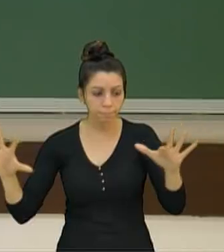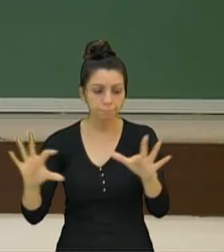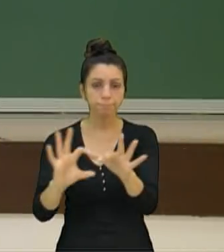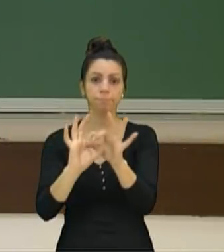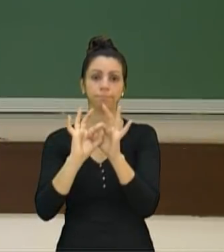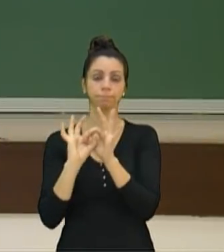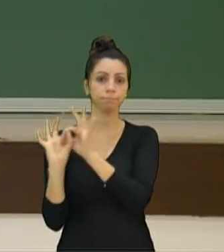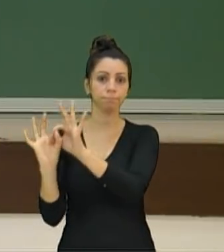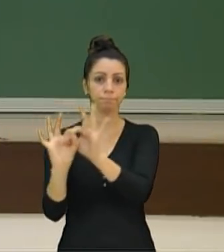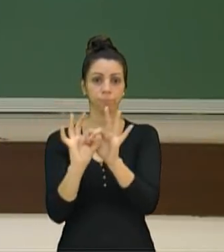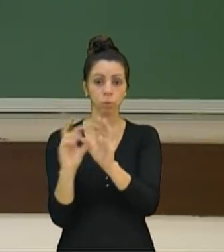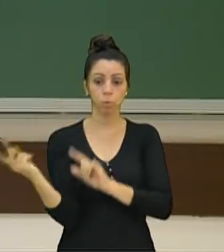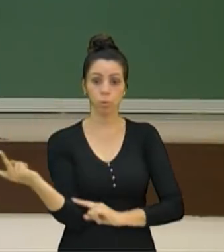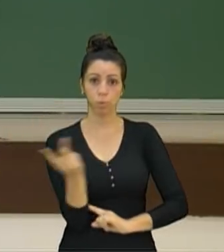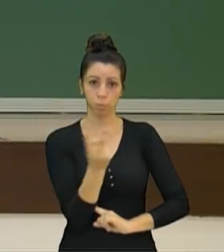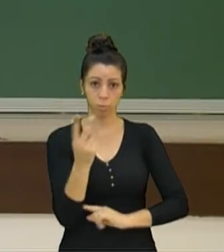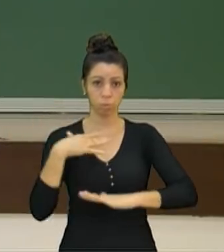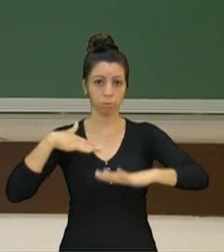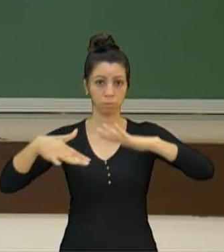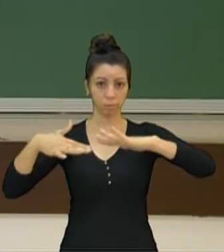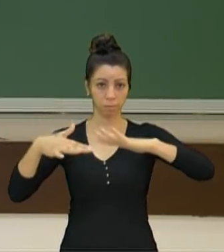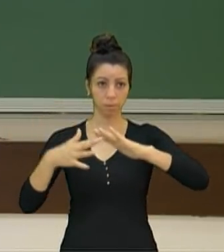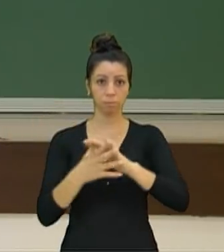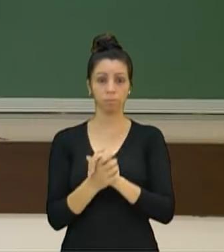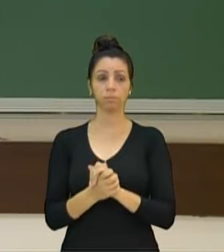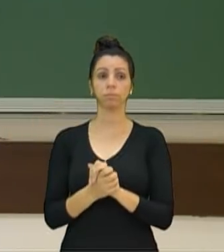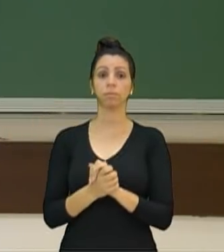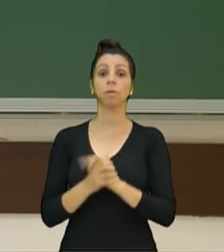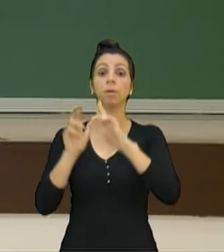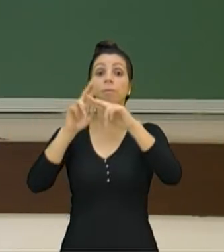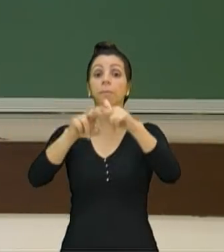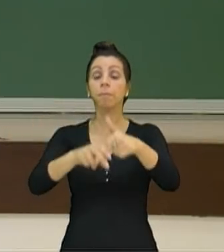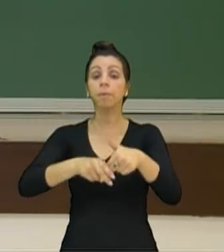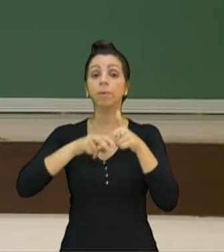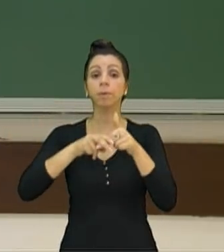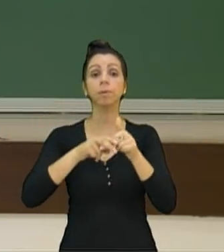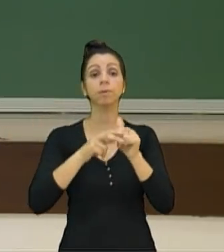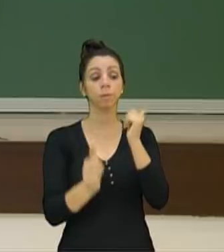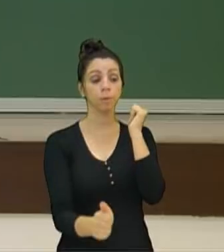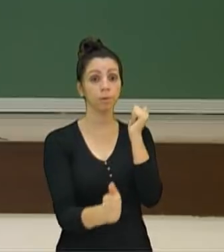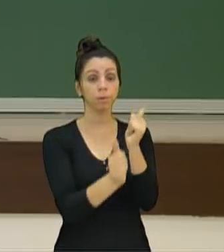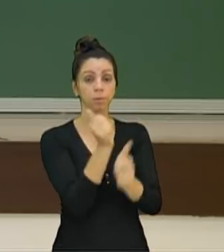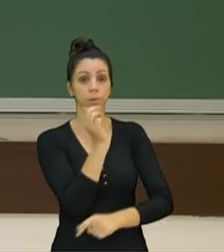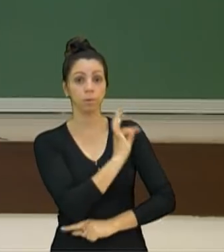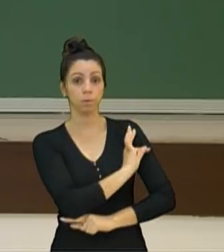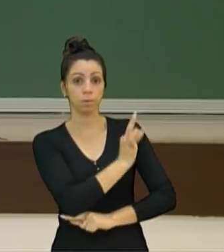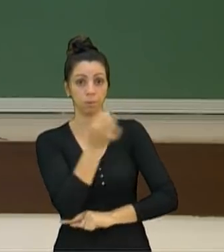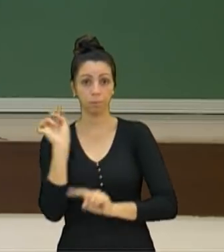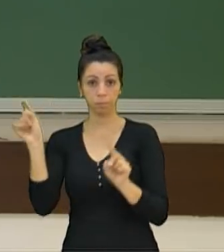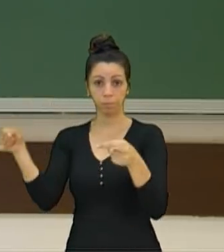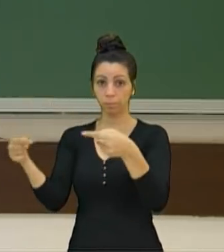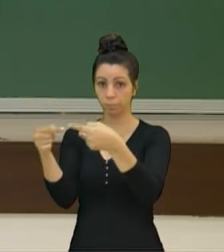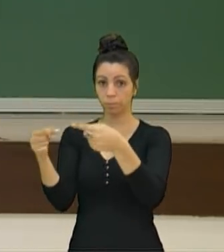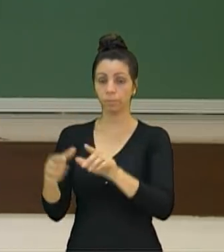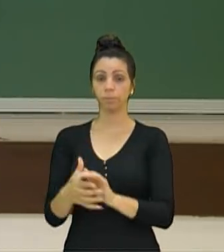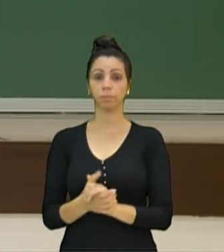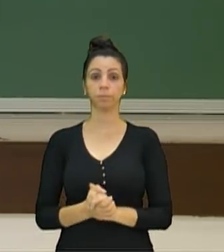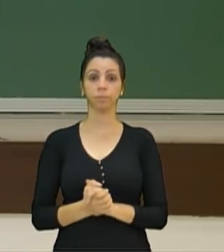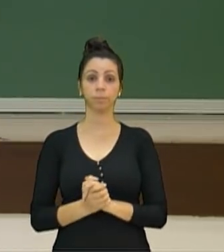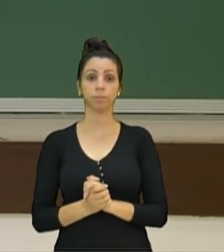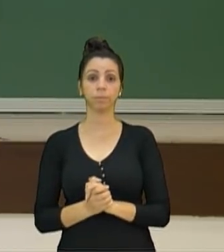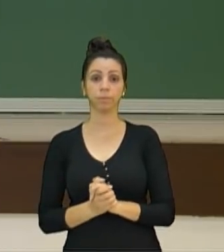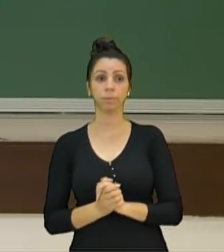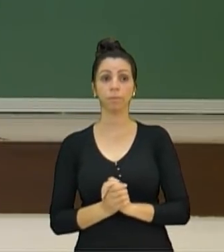da união desses movimentos. Então, por isso, esportes técnico-combinatórios. Os